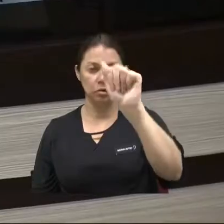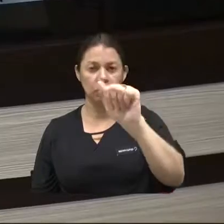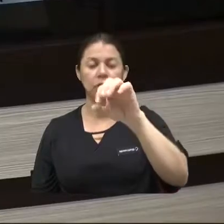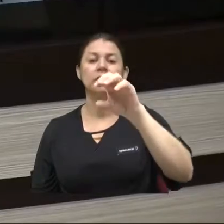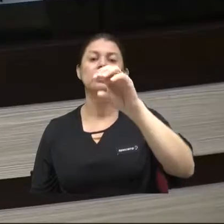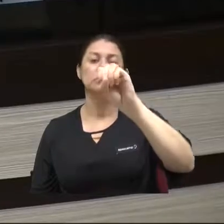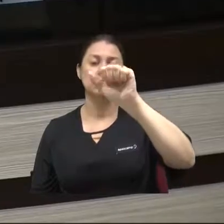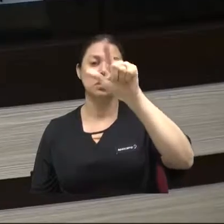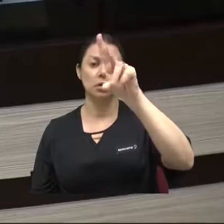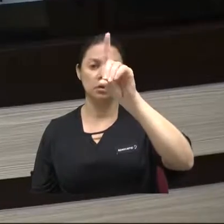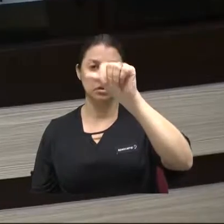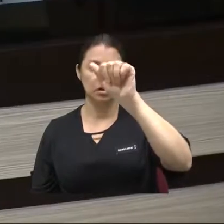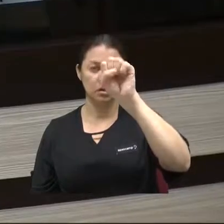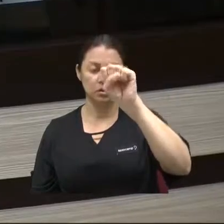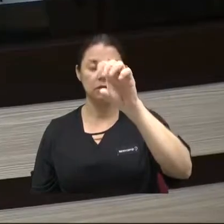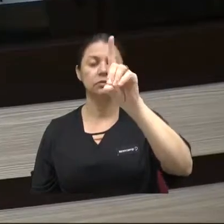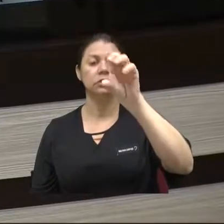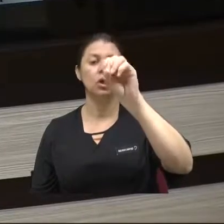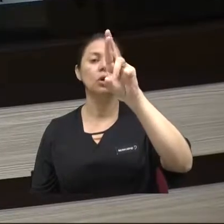3046001000 e